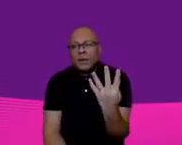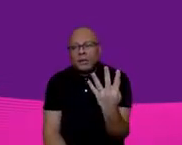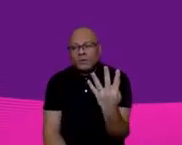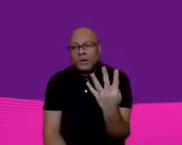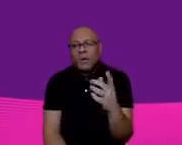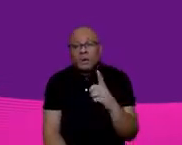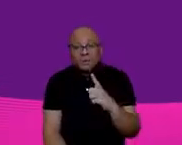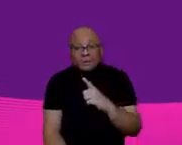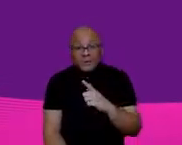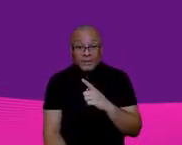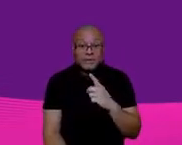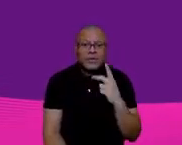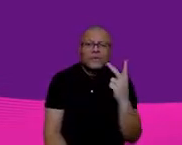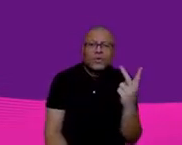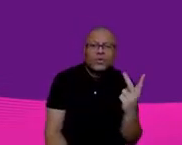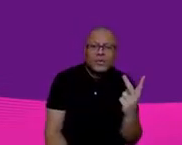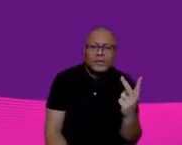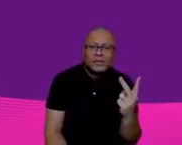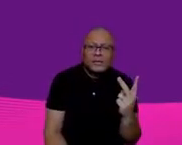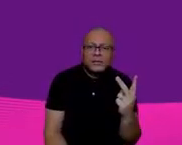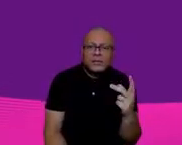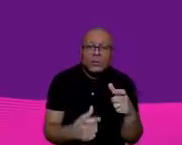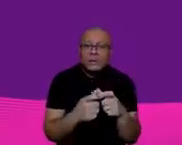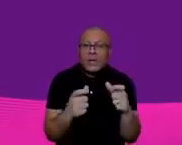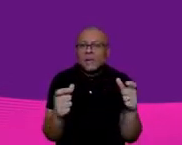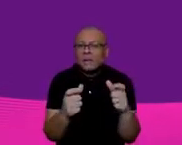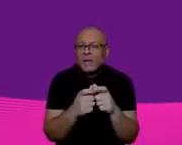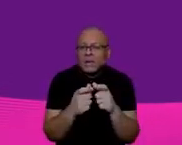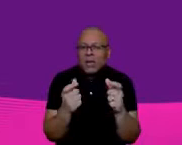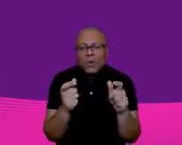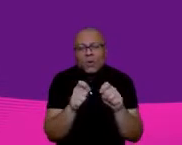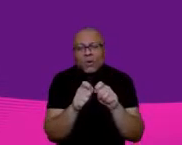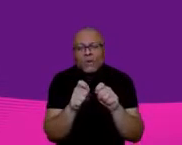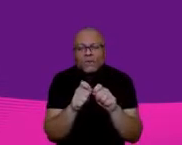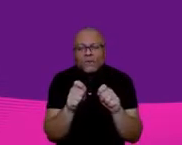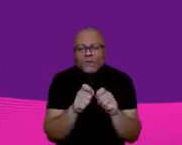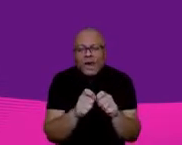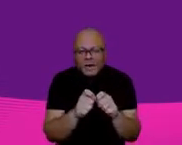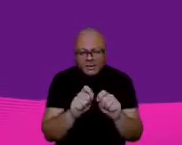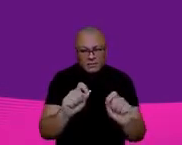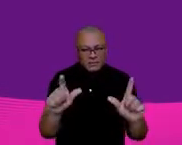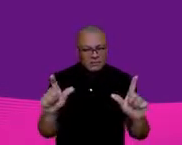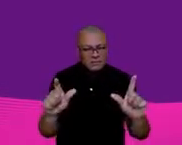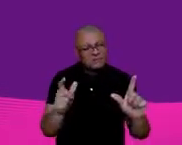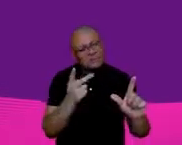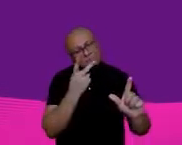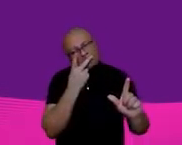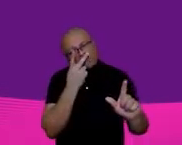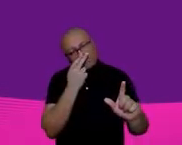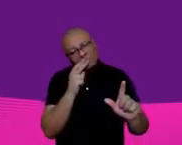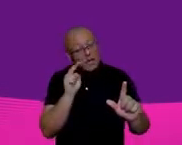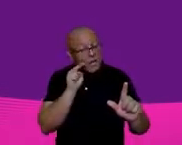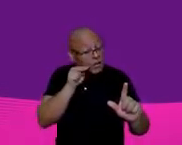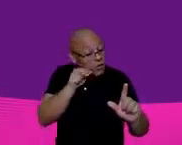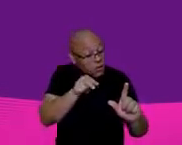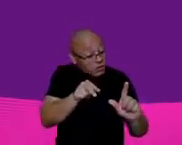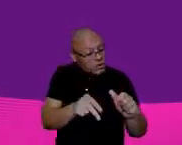2 e a aparência for boa, eu sei que eu